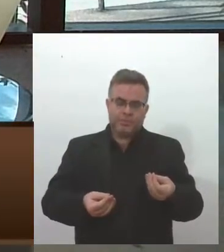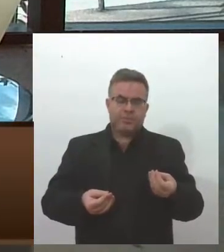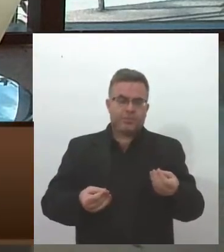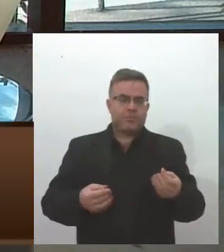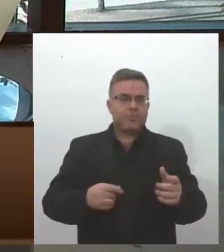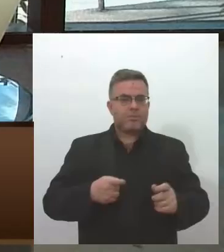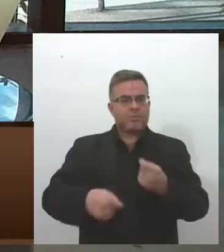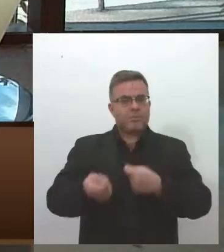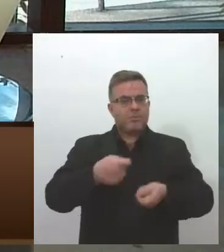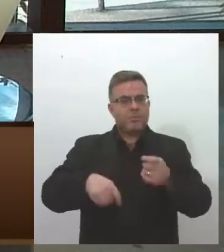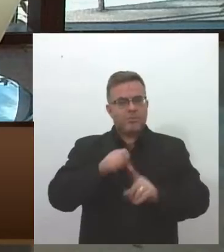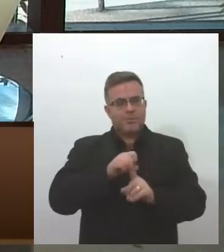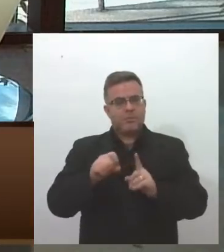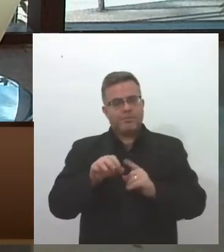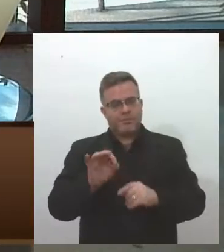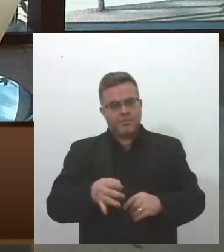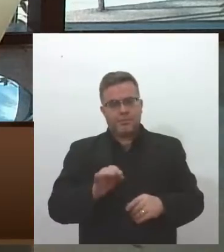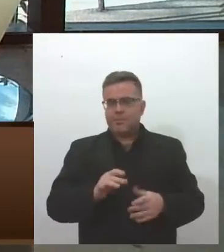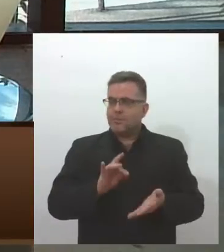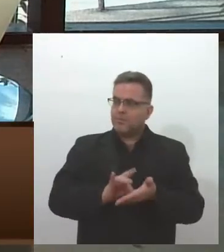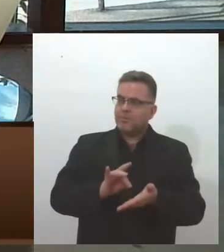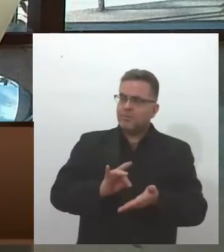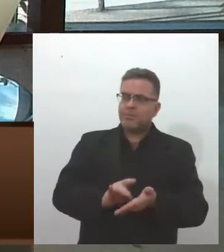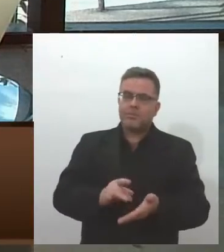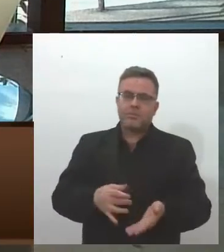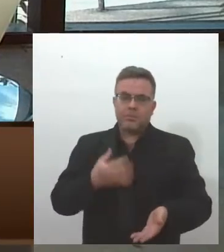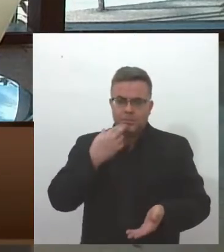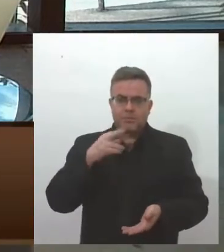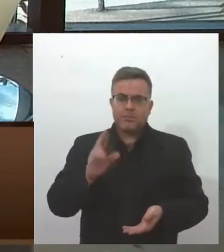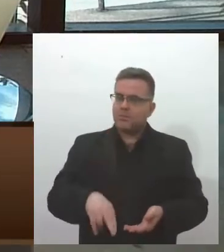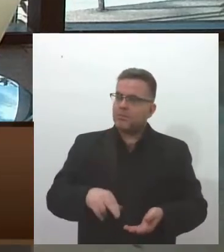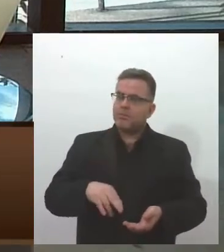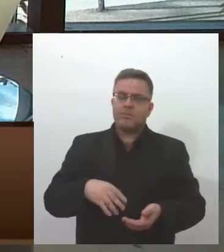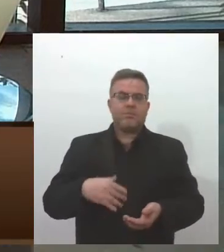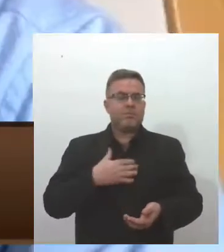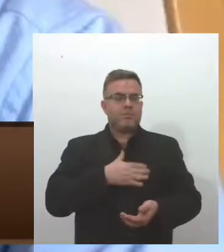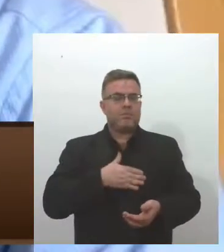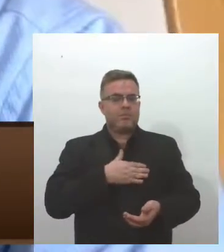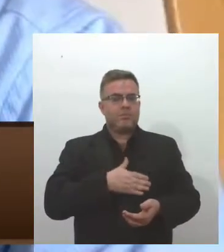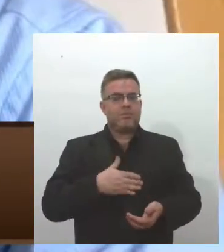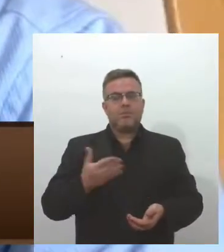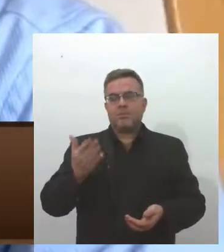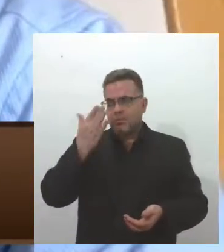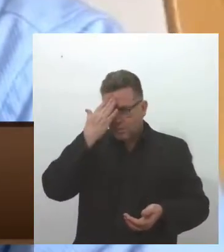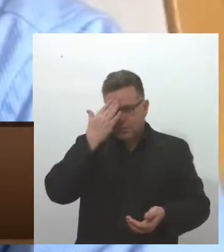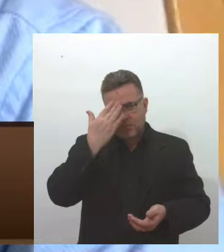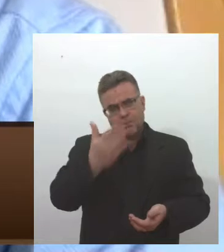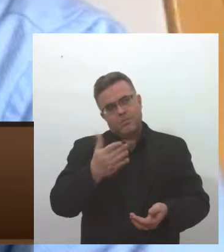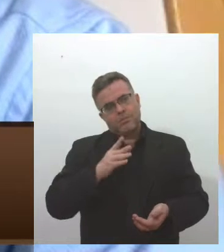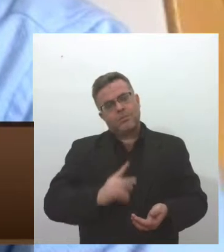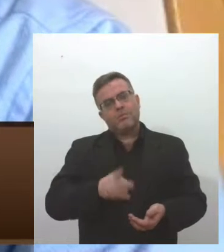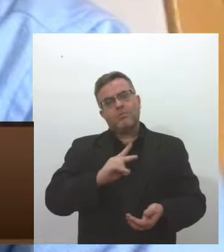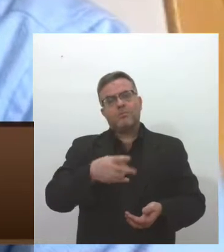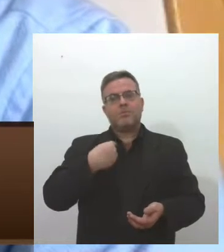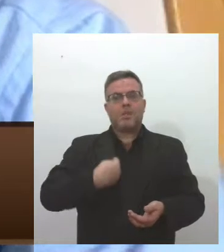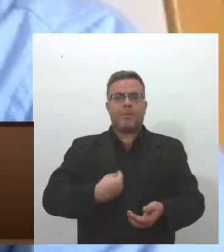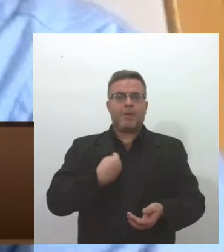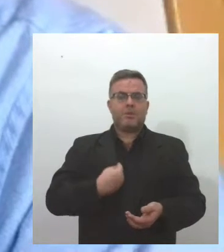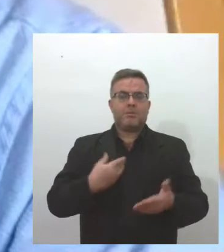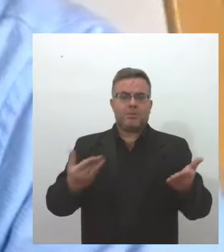socioeconômico também. É verdade. Né? É verdade. Então, eu gostaria de agradecer a possibilidade de estar participando